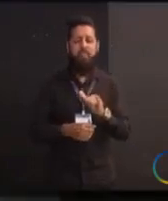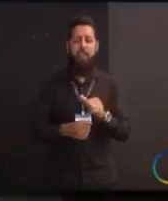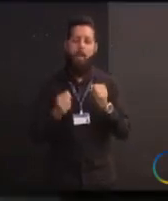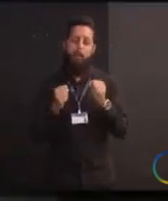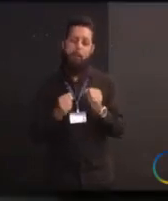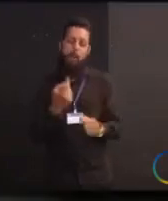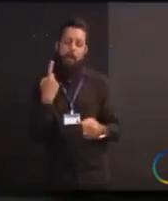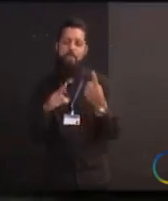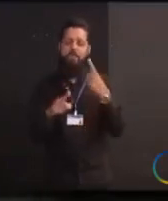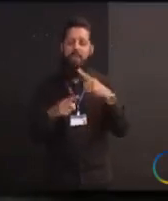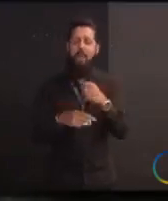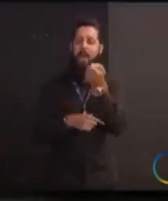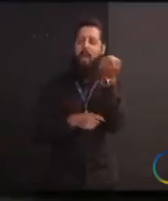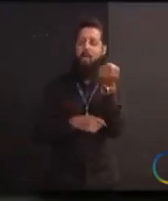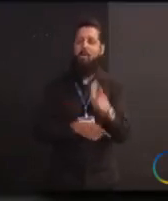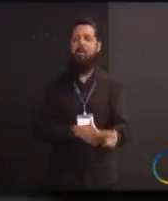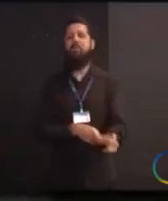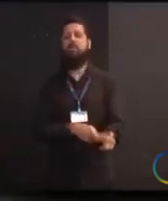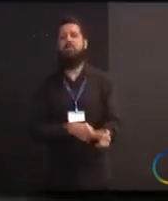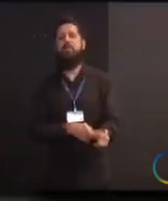poder.